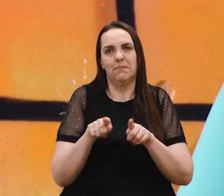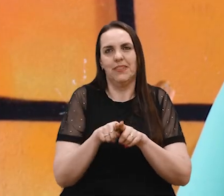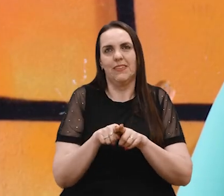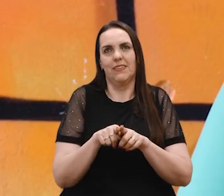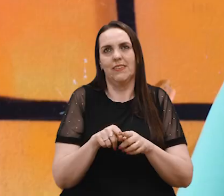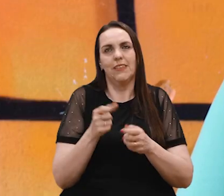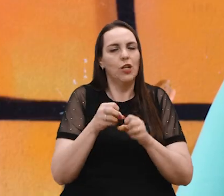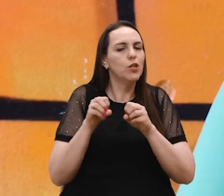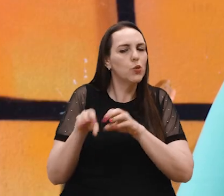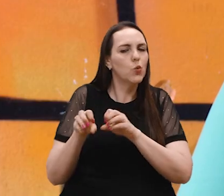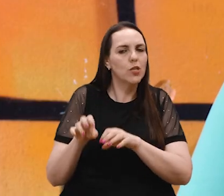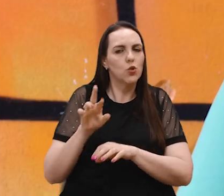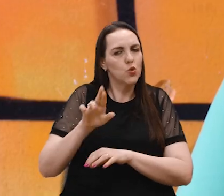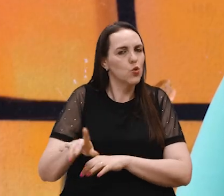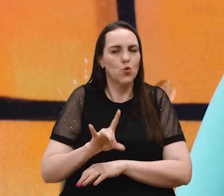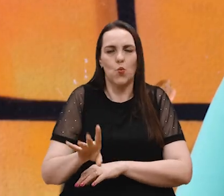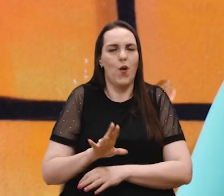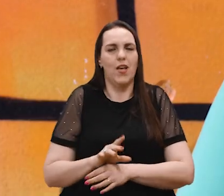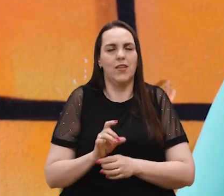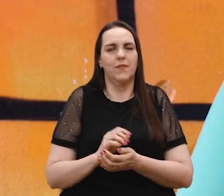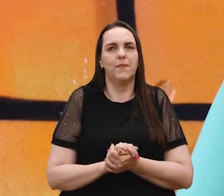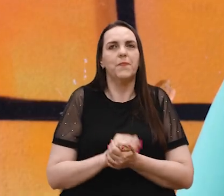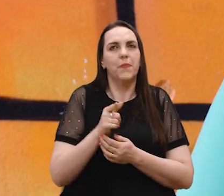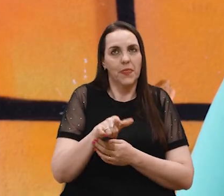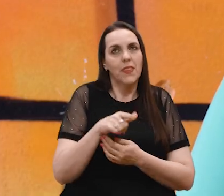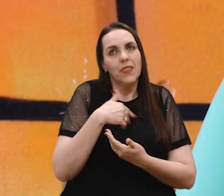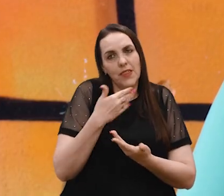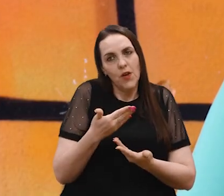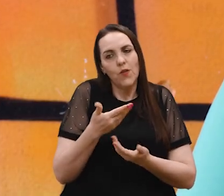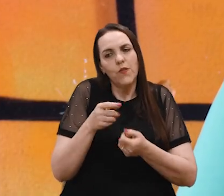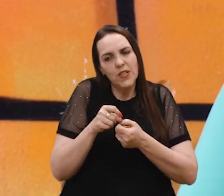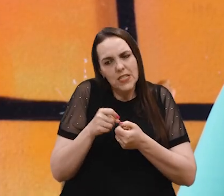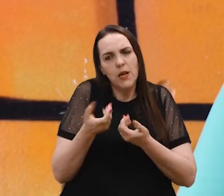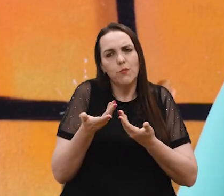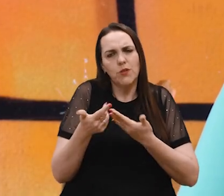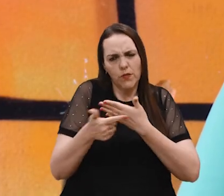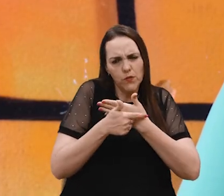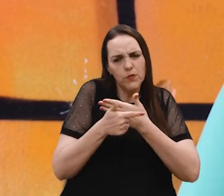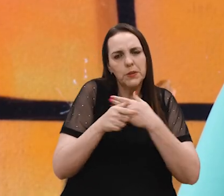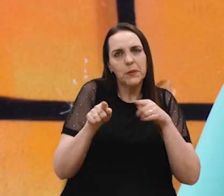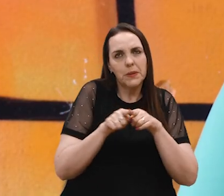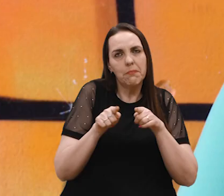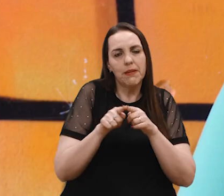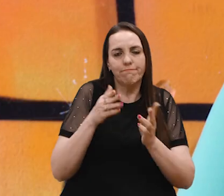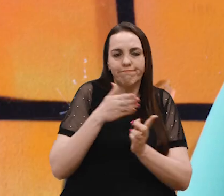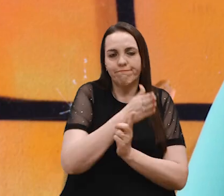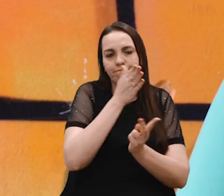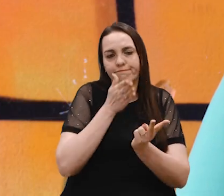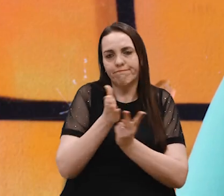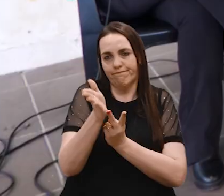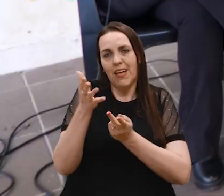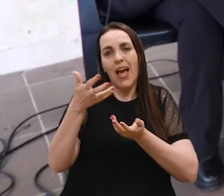não só educacional. Nós acabamos fazendo esse papel duplo, né,